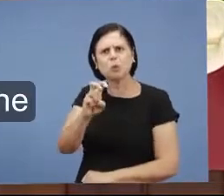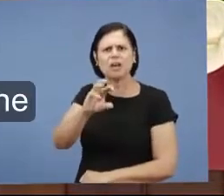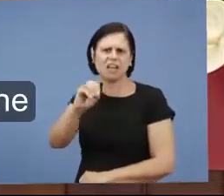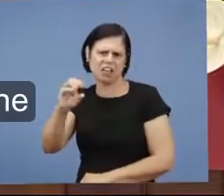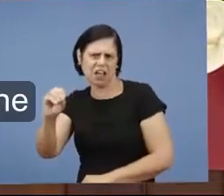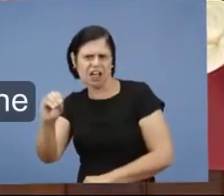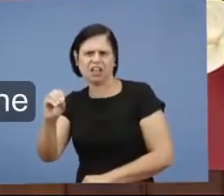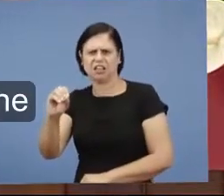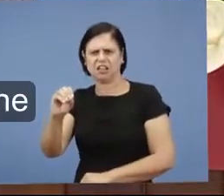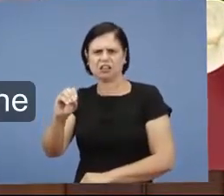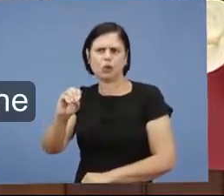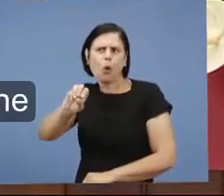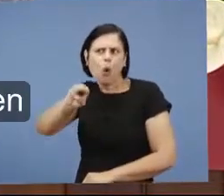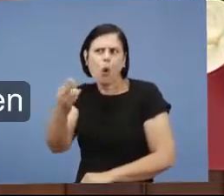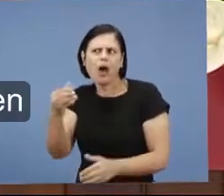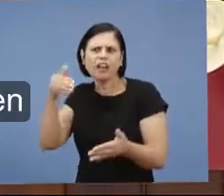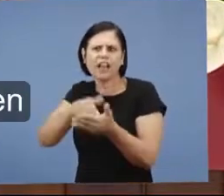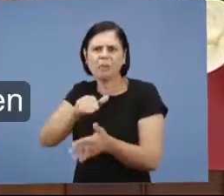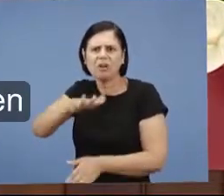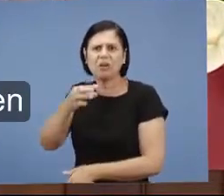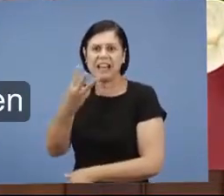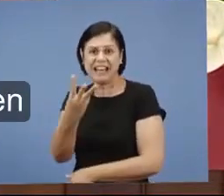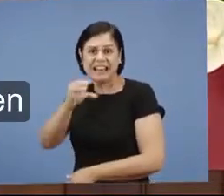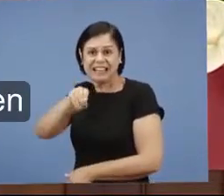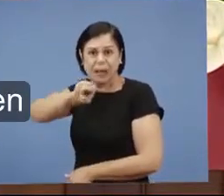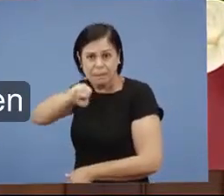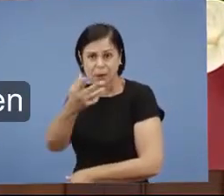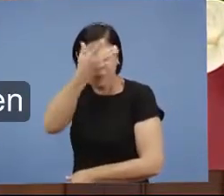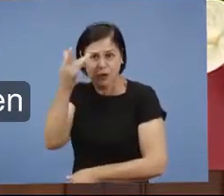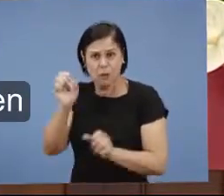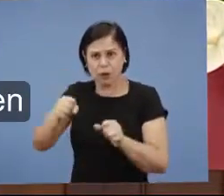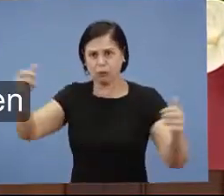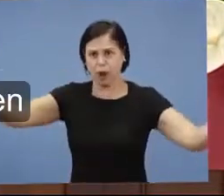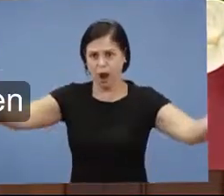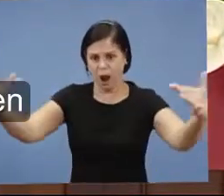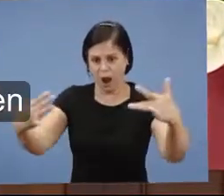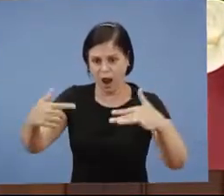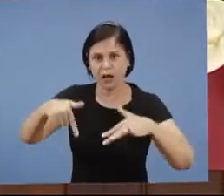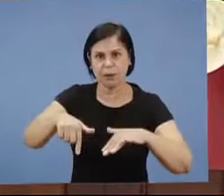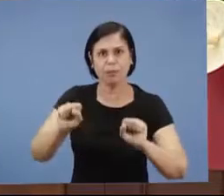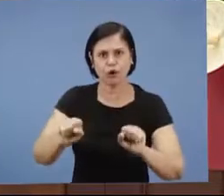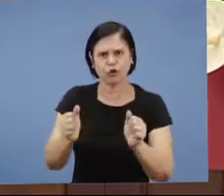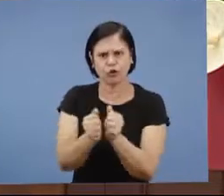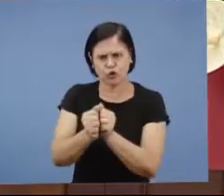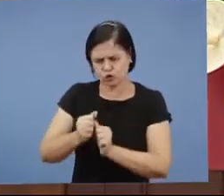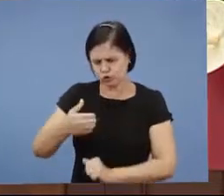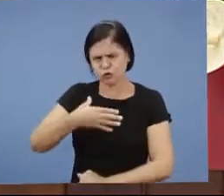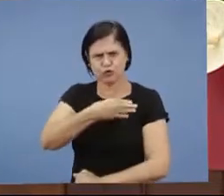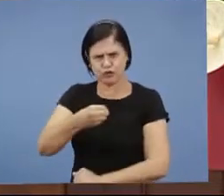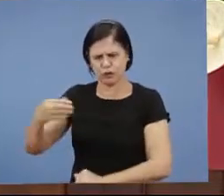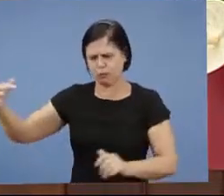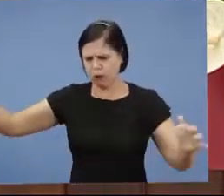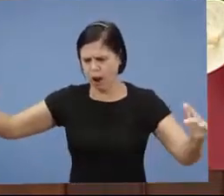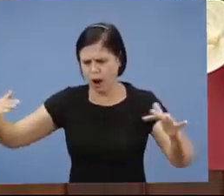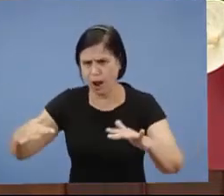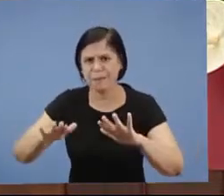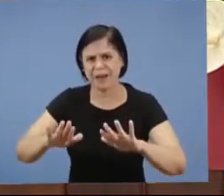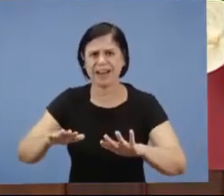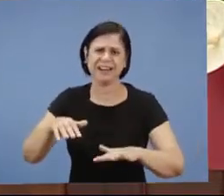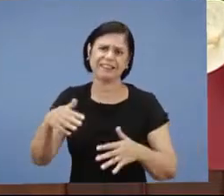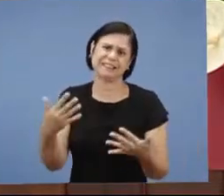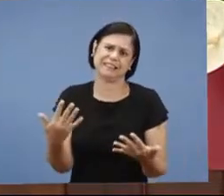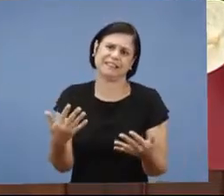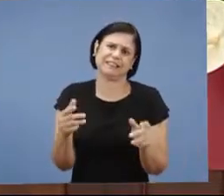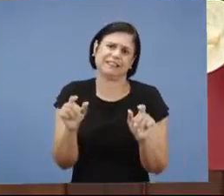pessoas, se tivesse aberto para todo mundo, para todas as pessoas virem para cá com seus filhos. Só tem um detalhe, é que não